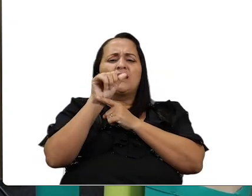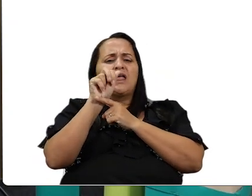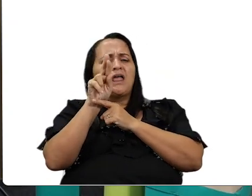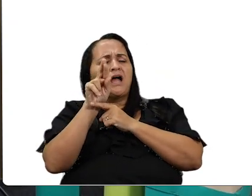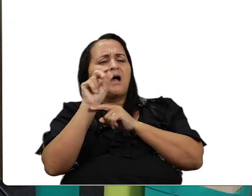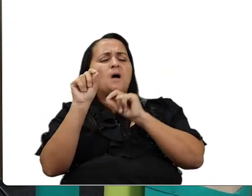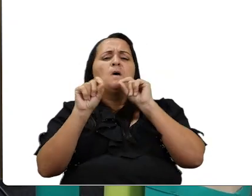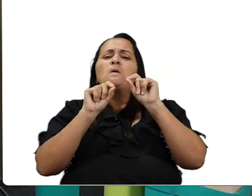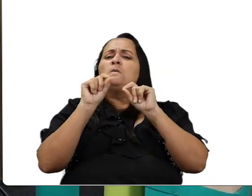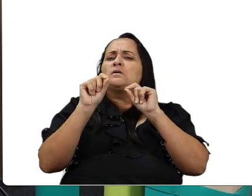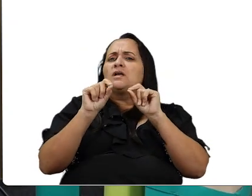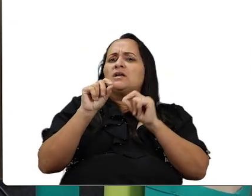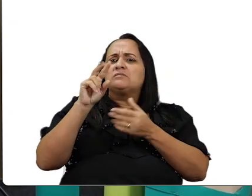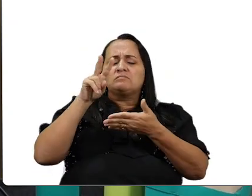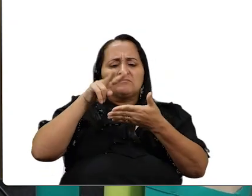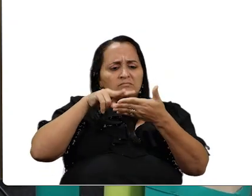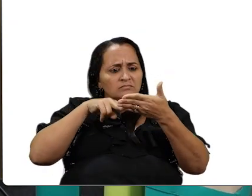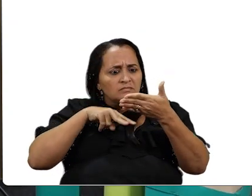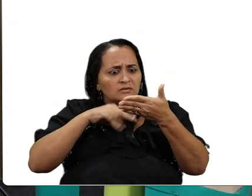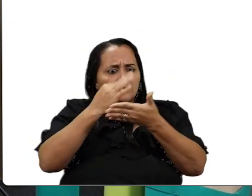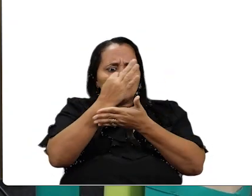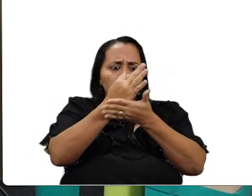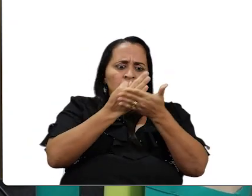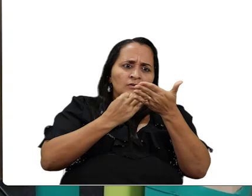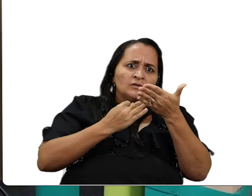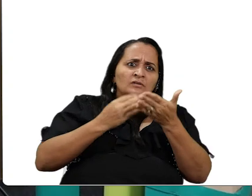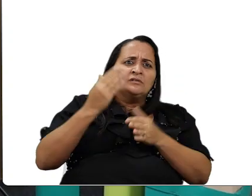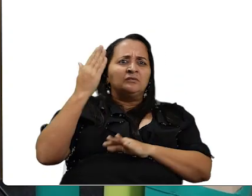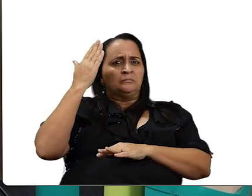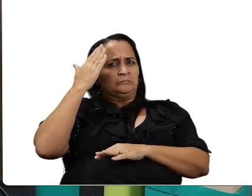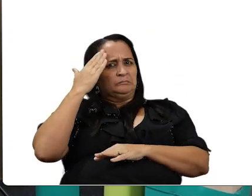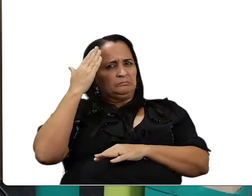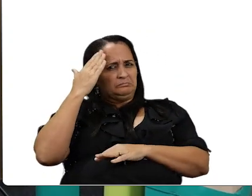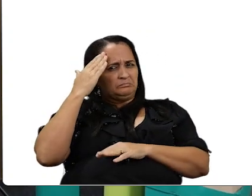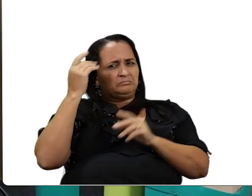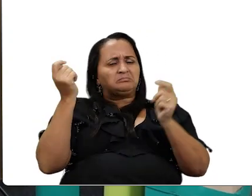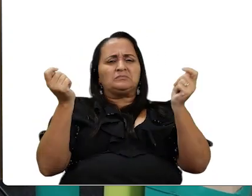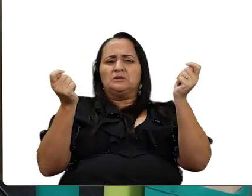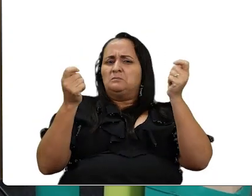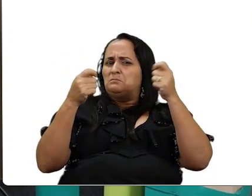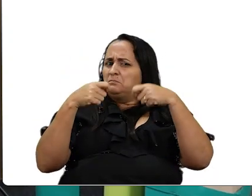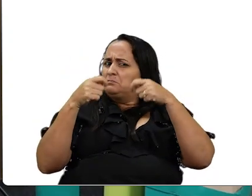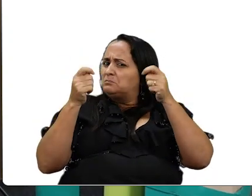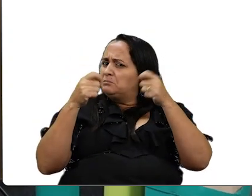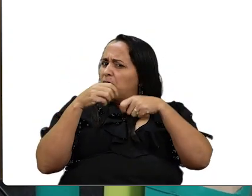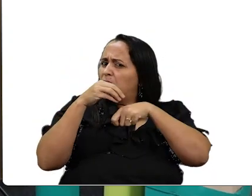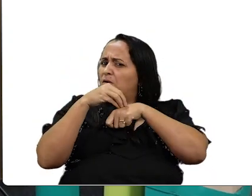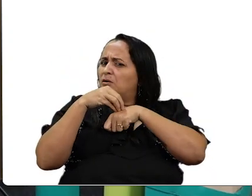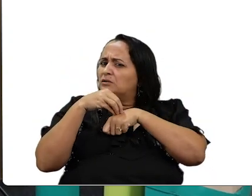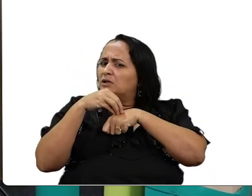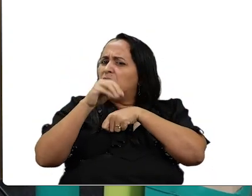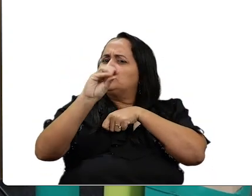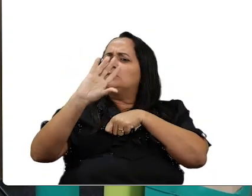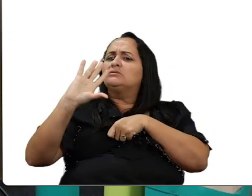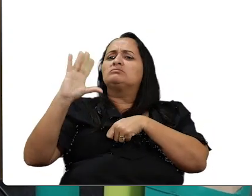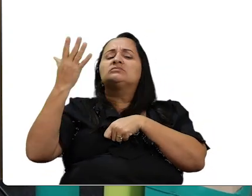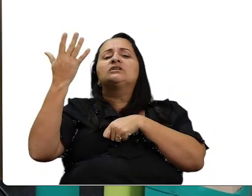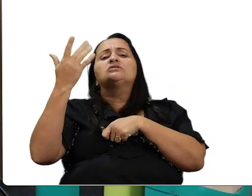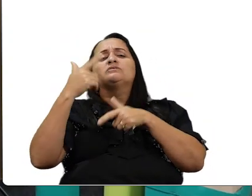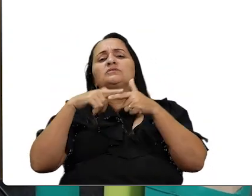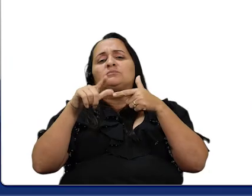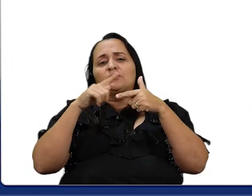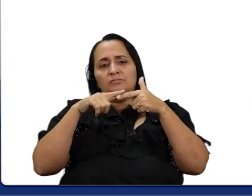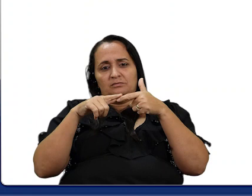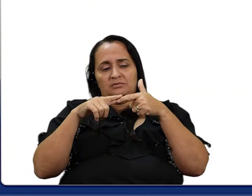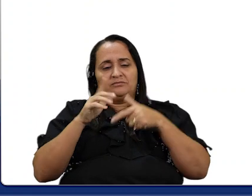você, lendo o texto, pode ter alguma pista aí que te ajude a solucionar o problema. Vamos